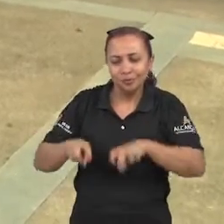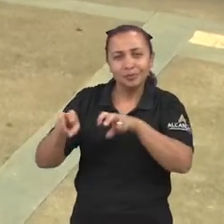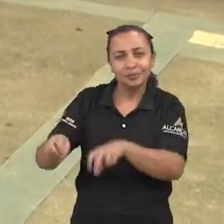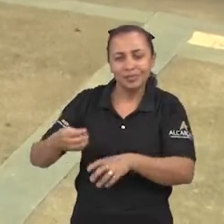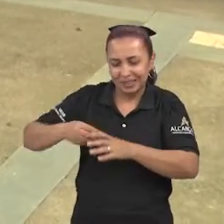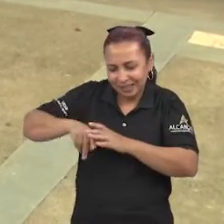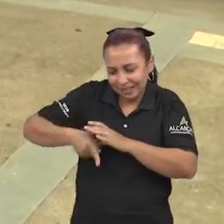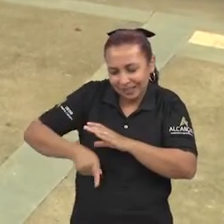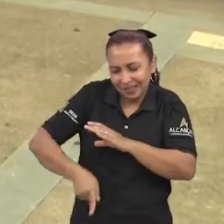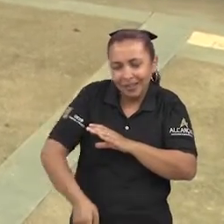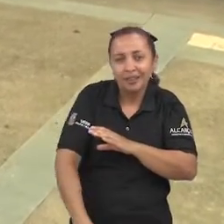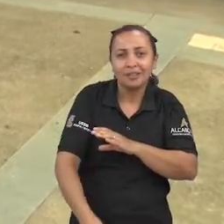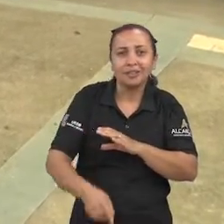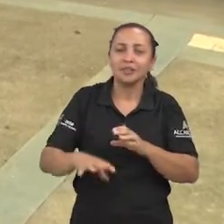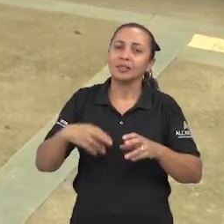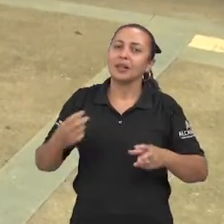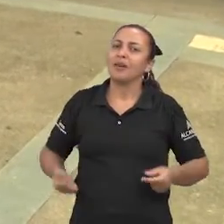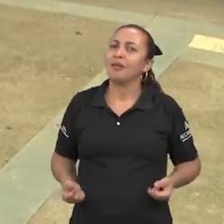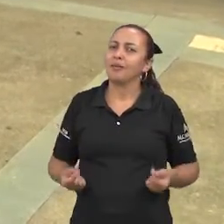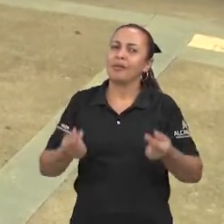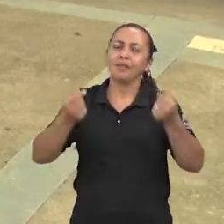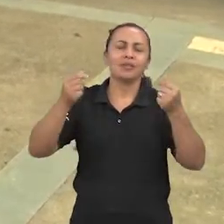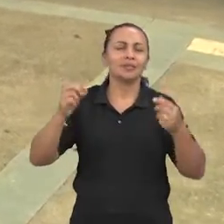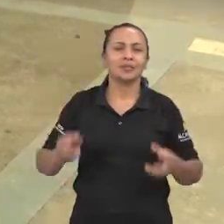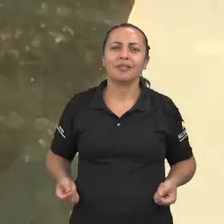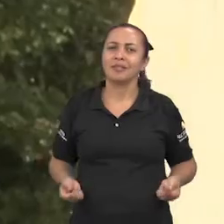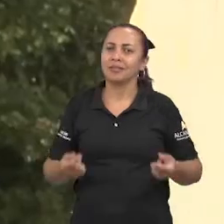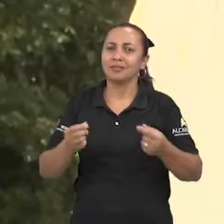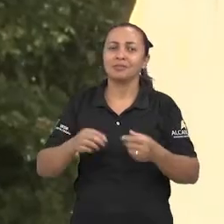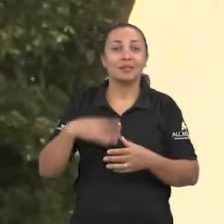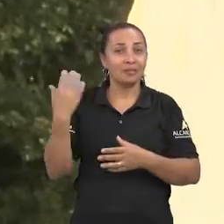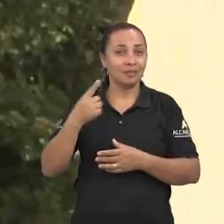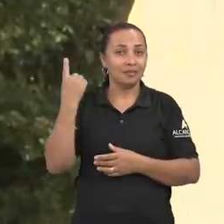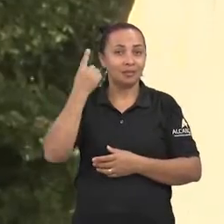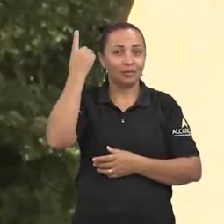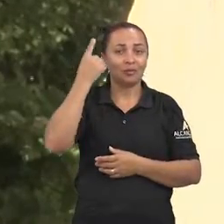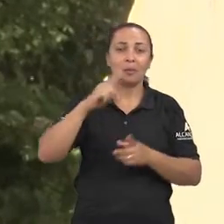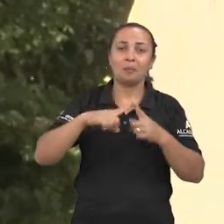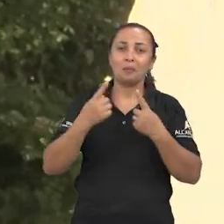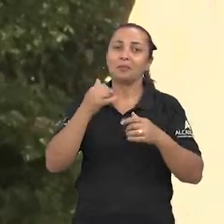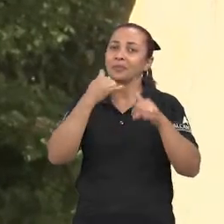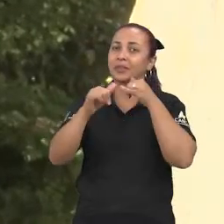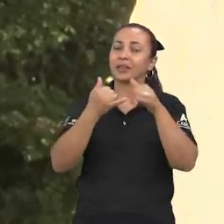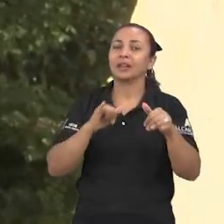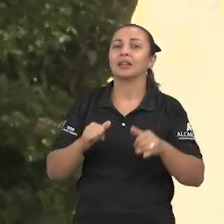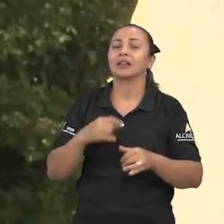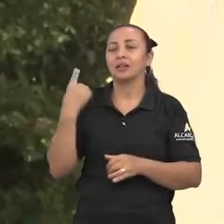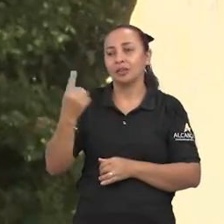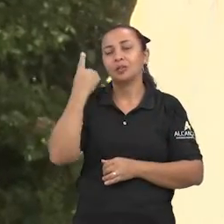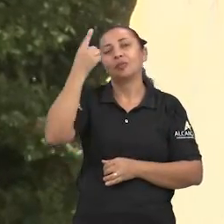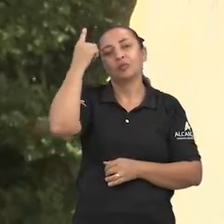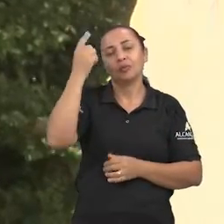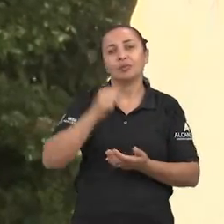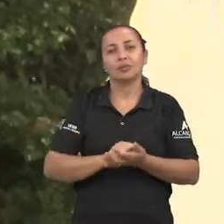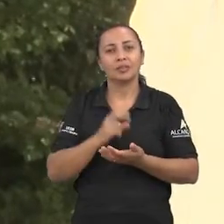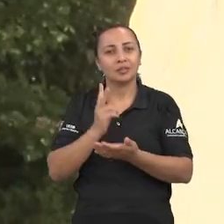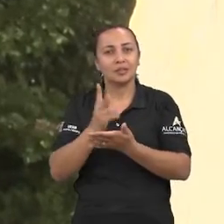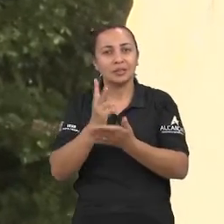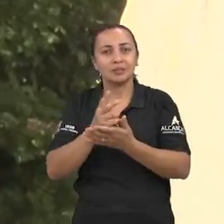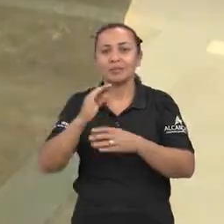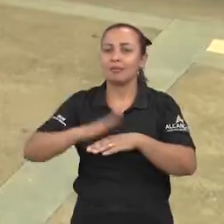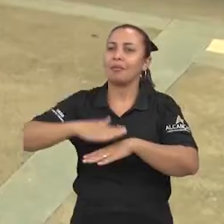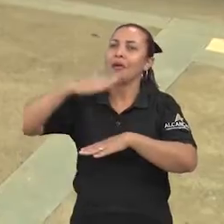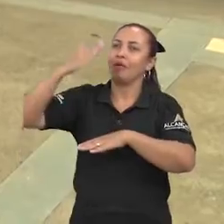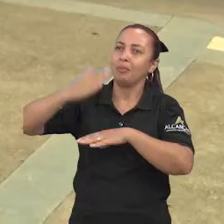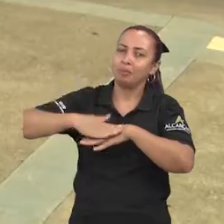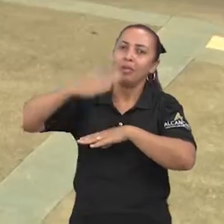um custo até um pouco maior, né. Mas a energia é bastante significante, porque o custo de energia está bastante alto. E sempre sobe,